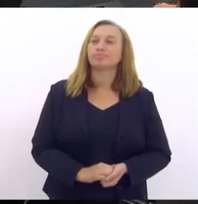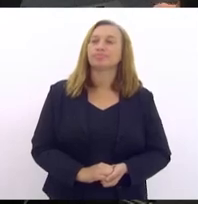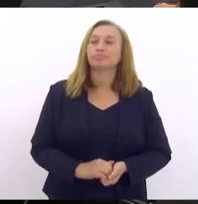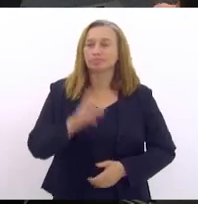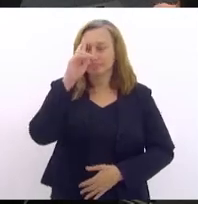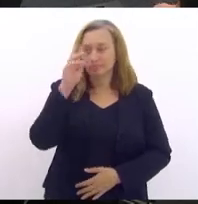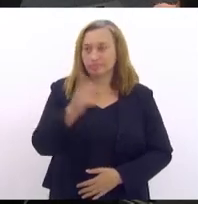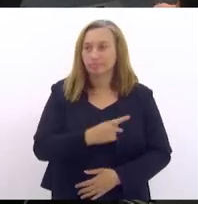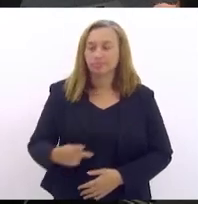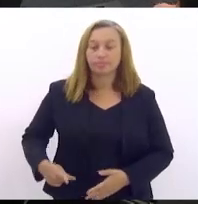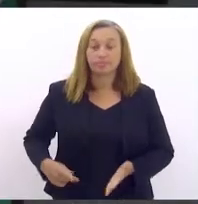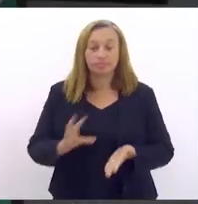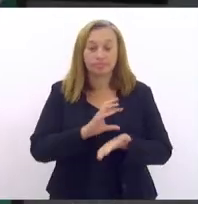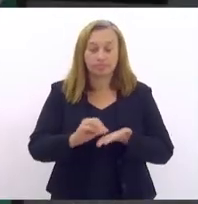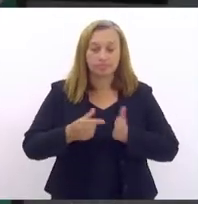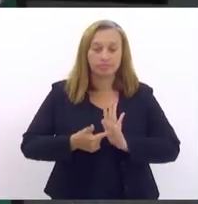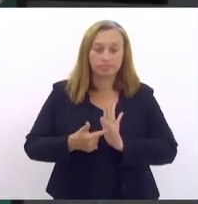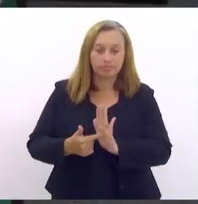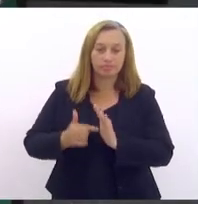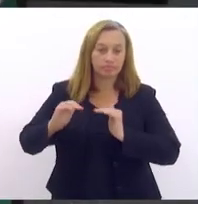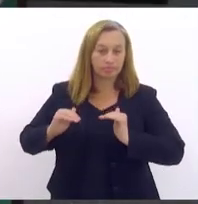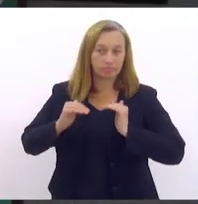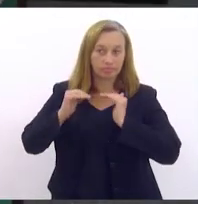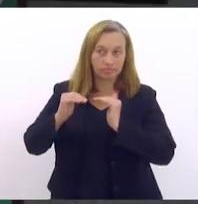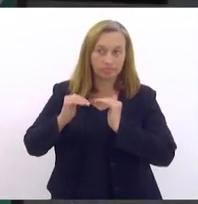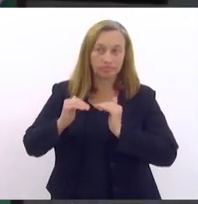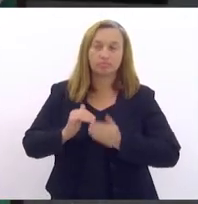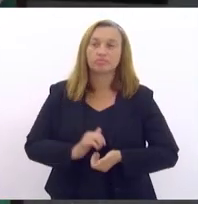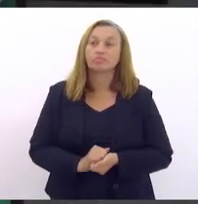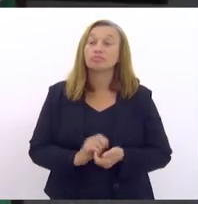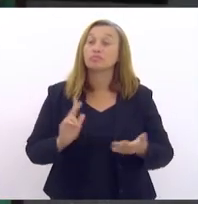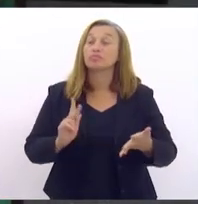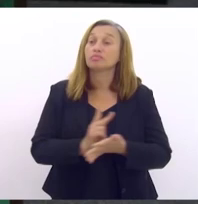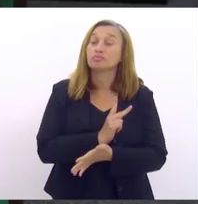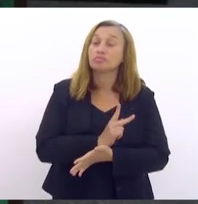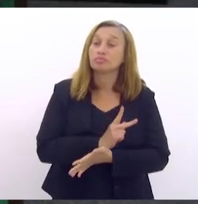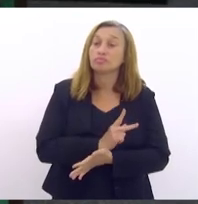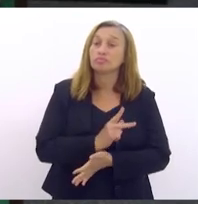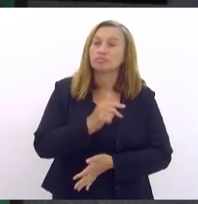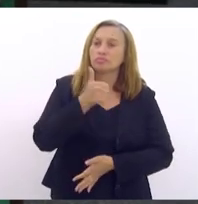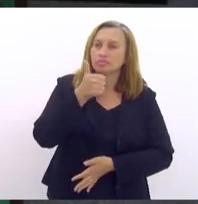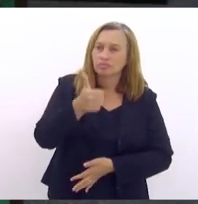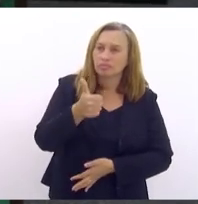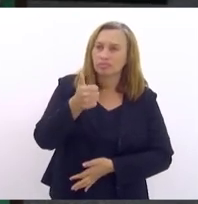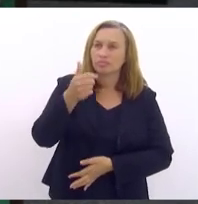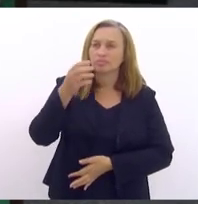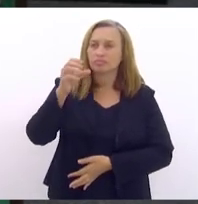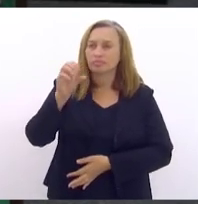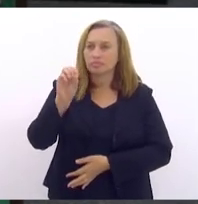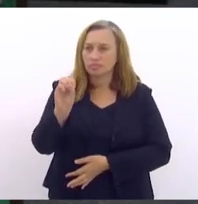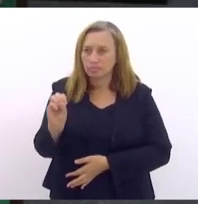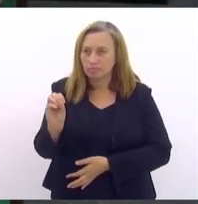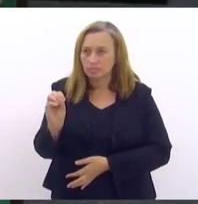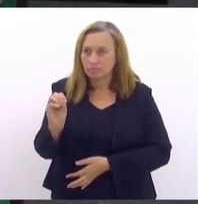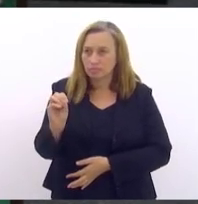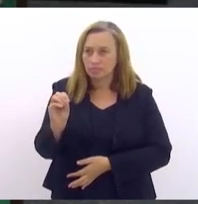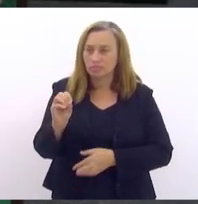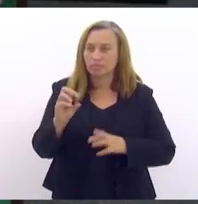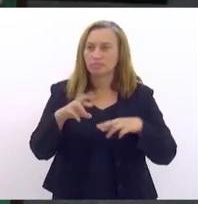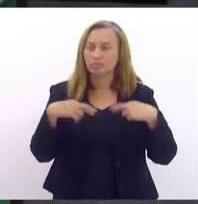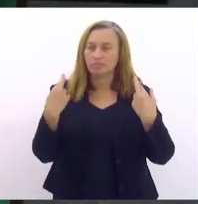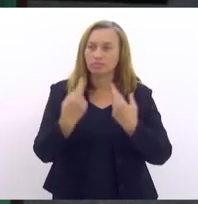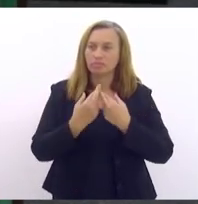Senhor presidente, a ata reflete com exatidão o ocorrido na 110ª